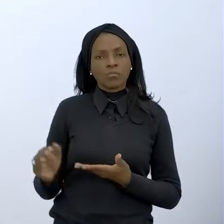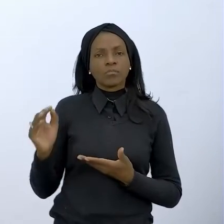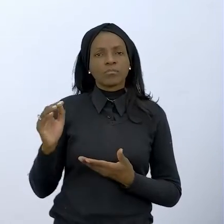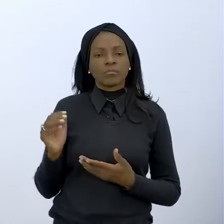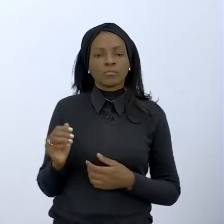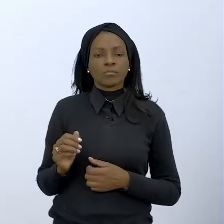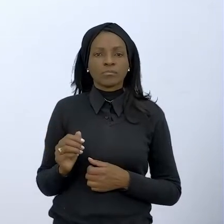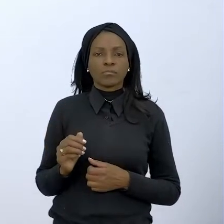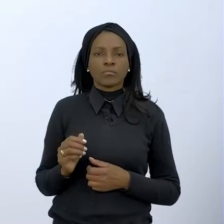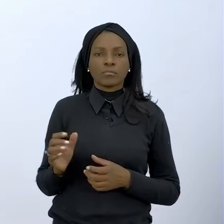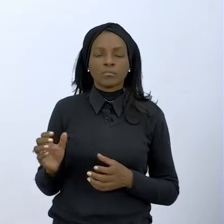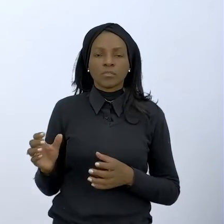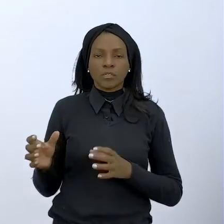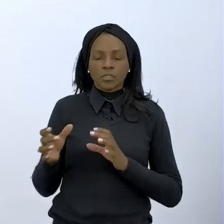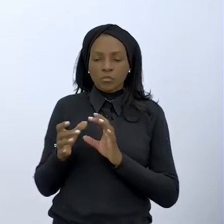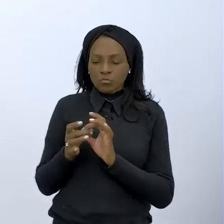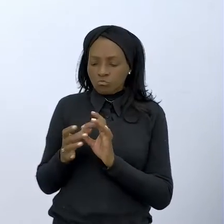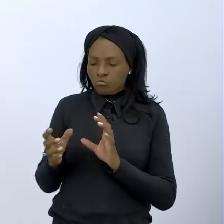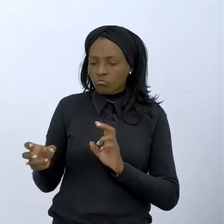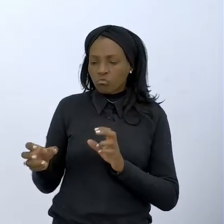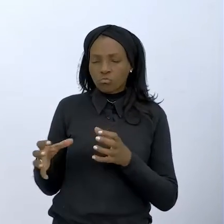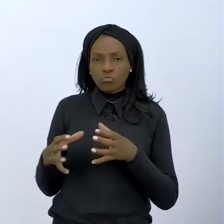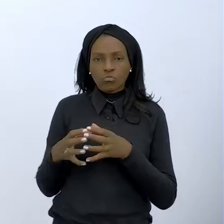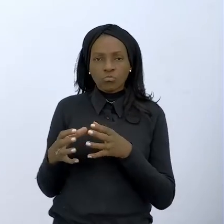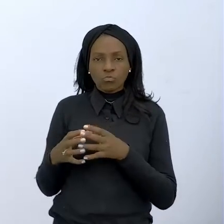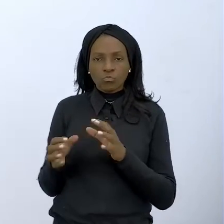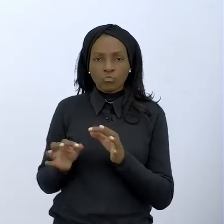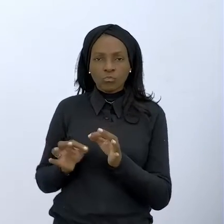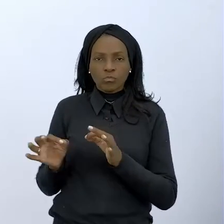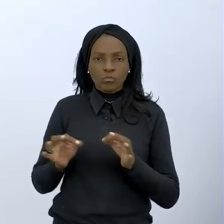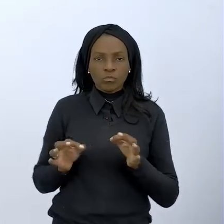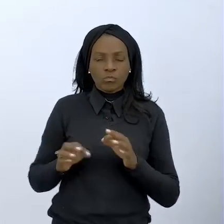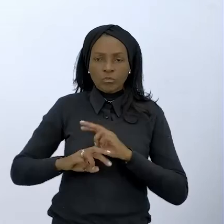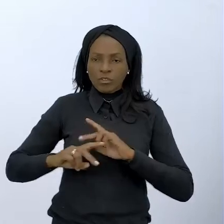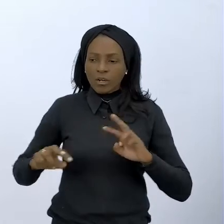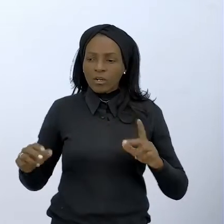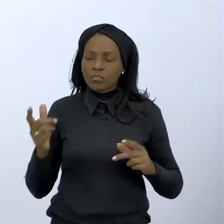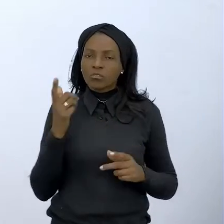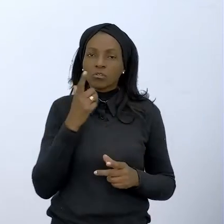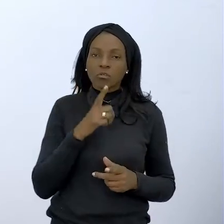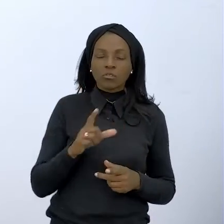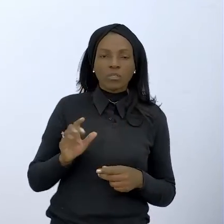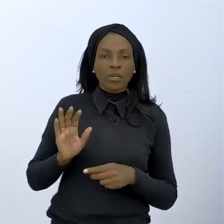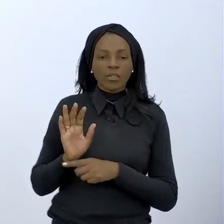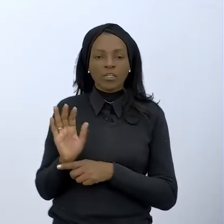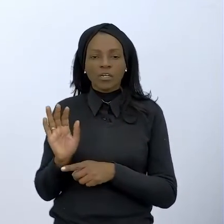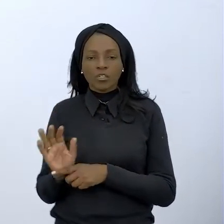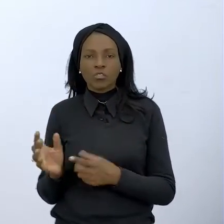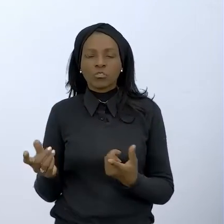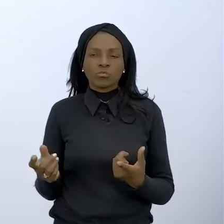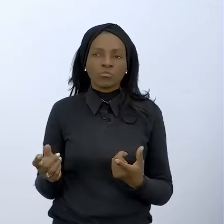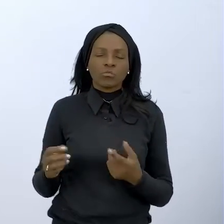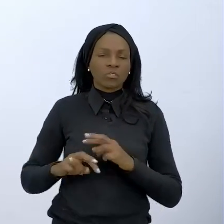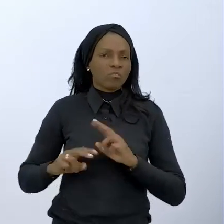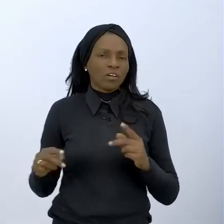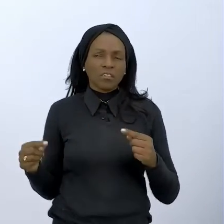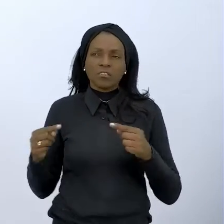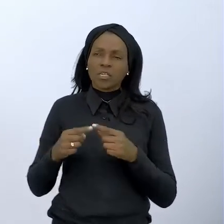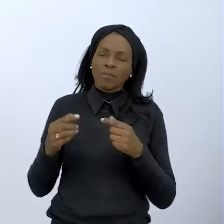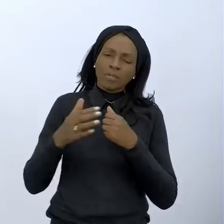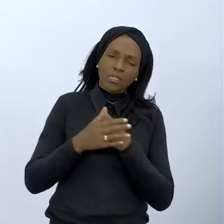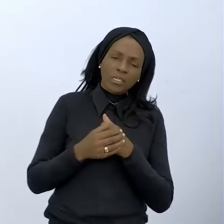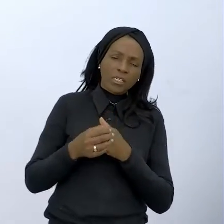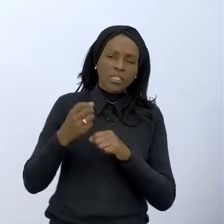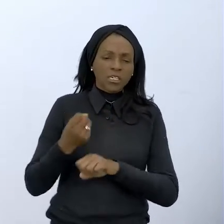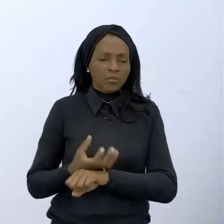acabam reunindo muito mais ferramentas, tanto de ordem afetiva quanto